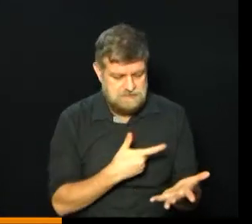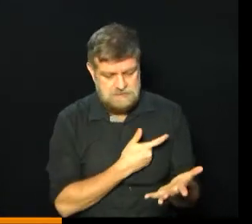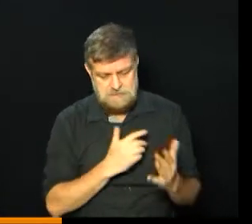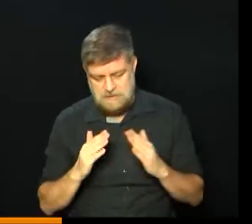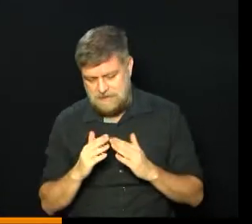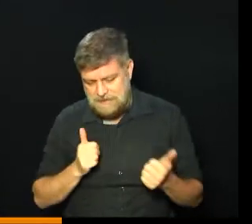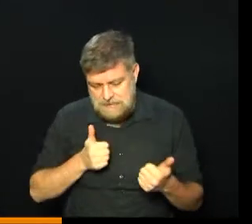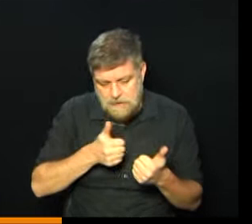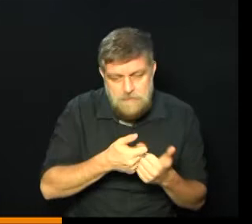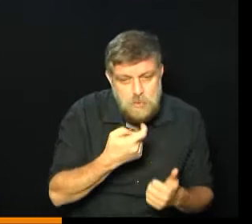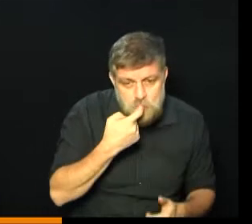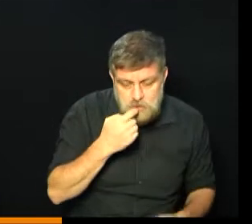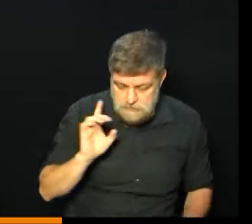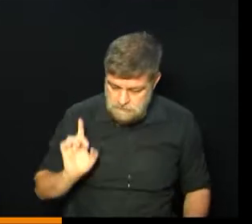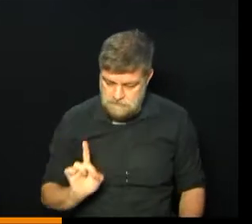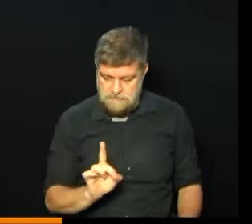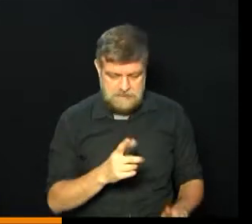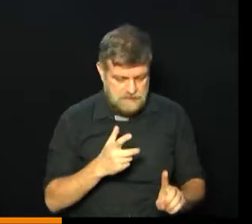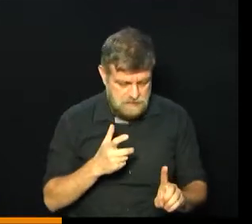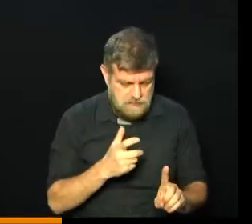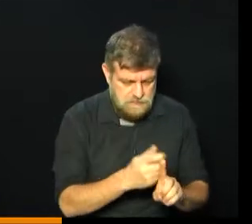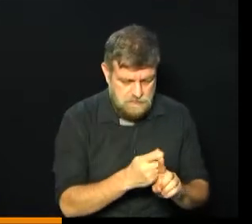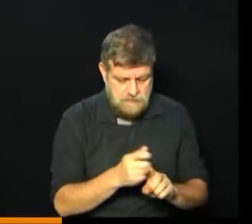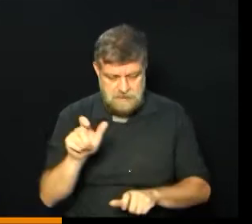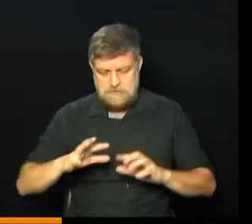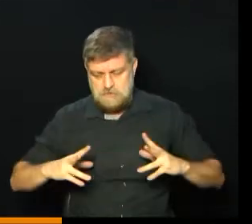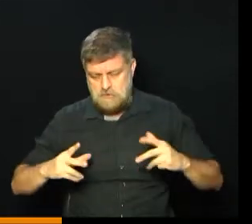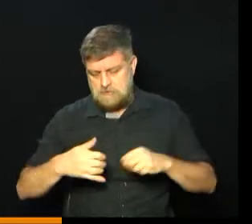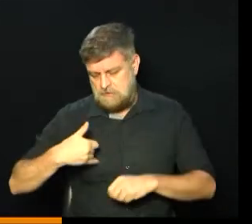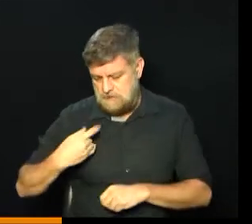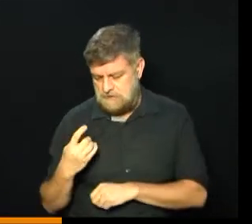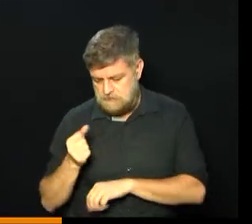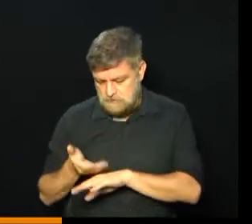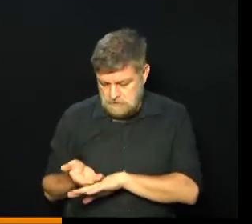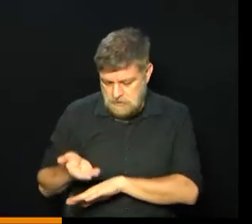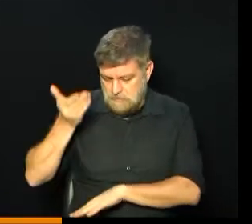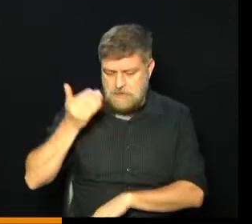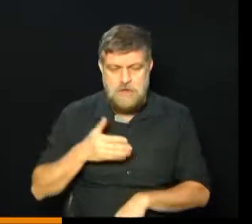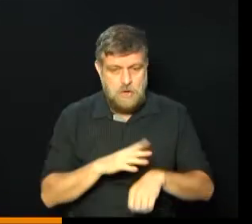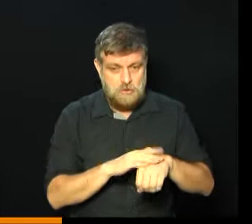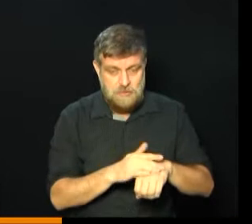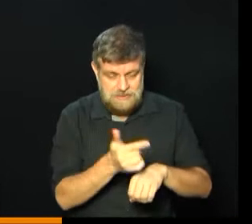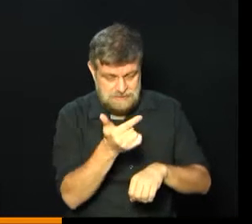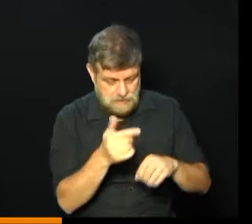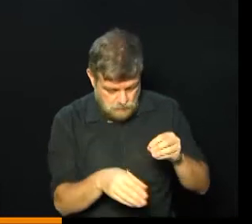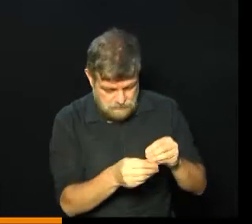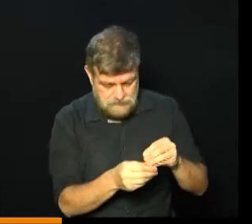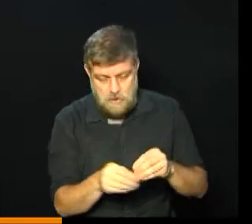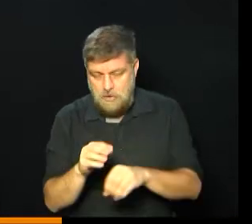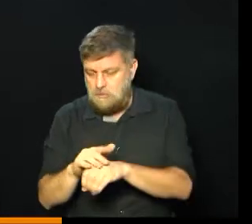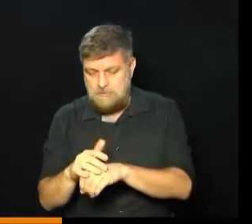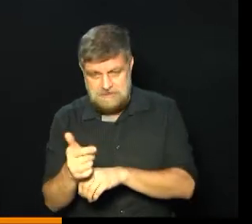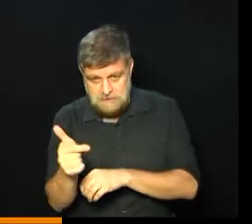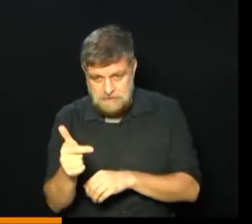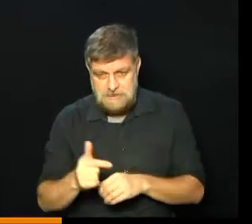mais próximo da sua casa todas as pessoas a partir de 18 anos com ou sem a novidade E todas